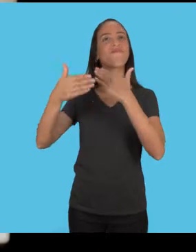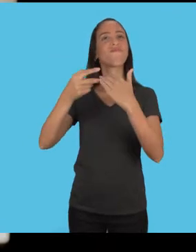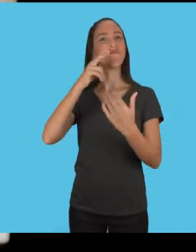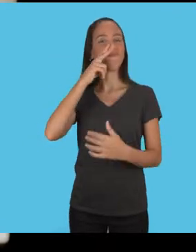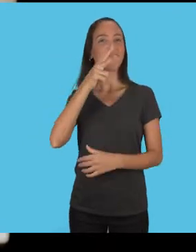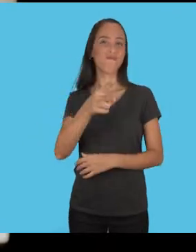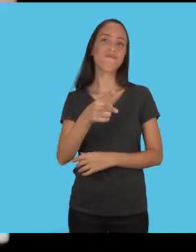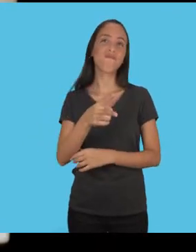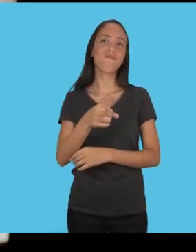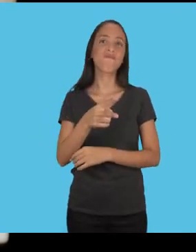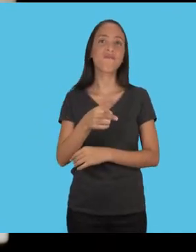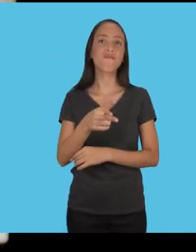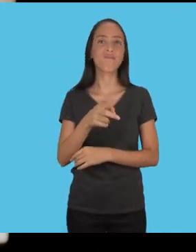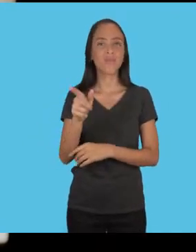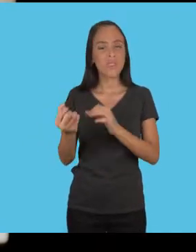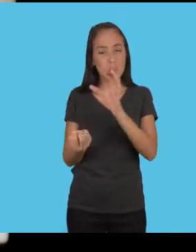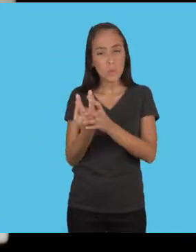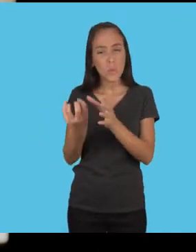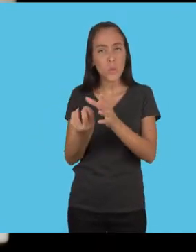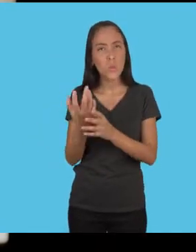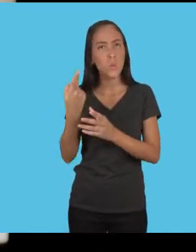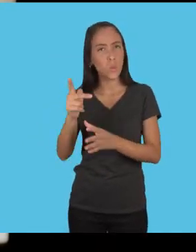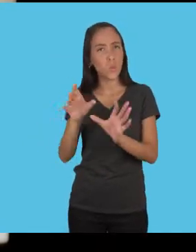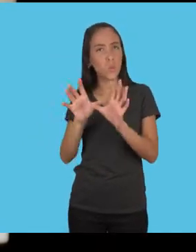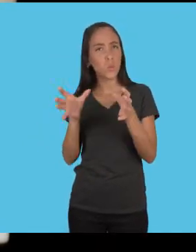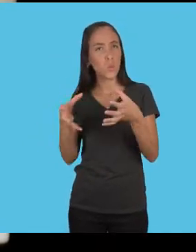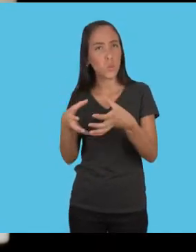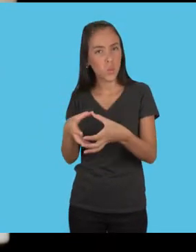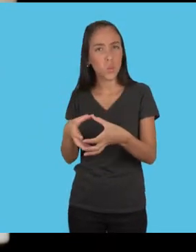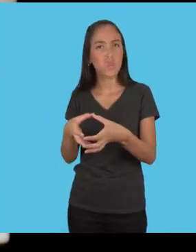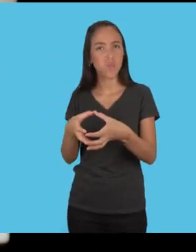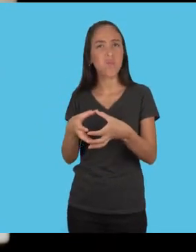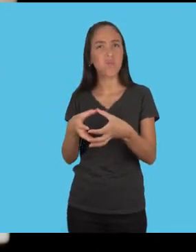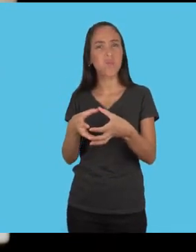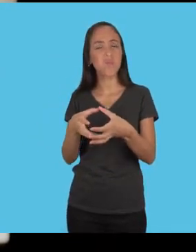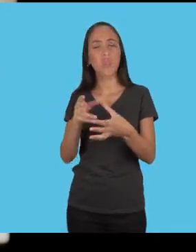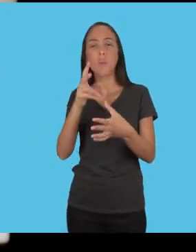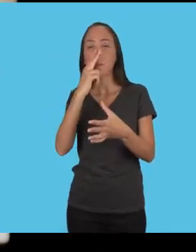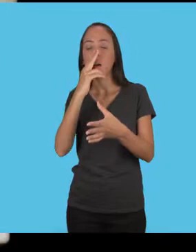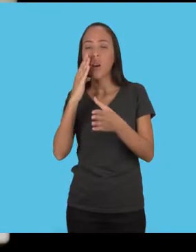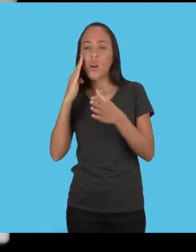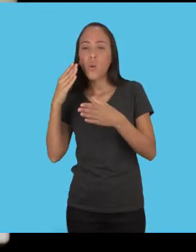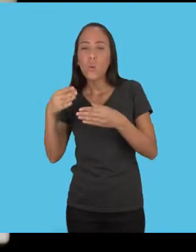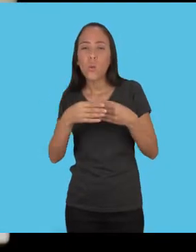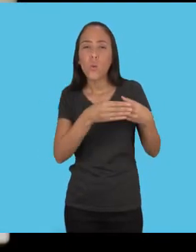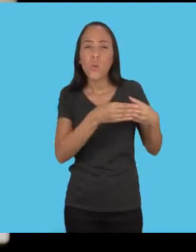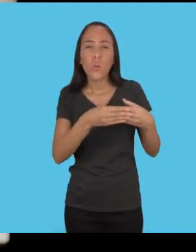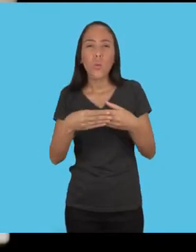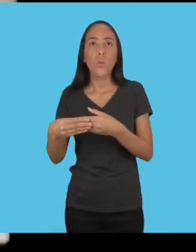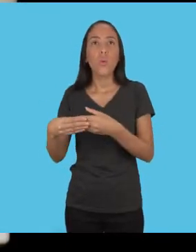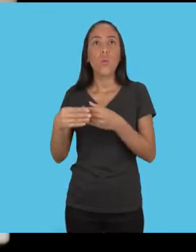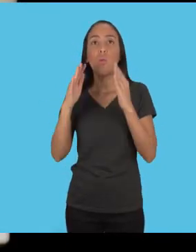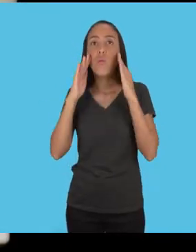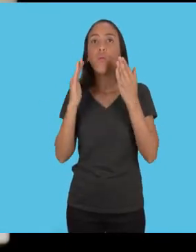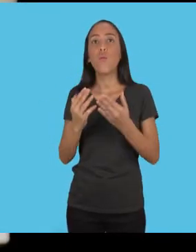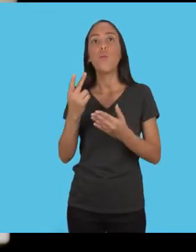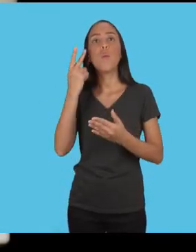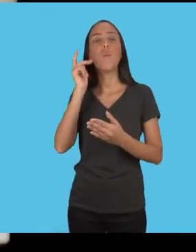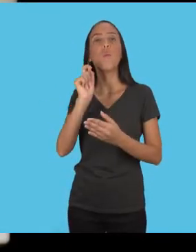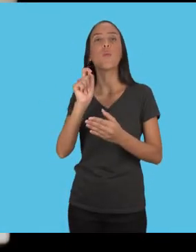E a produção dele, o grupo dele, foi muito direcionada para